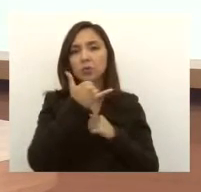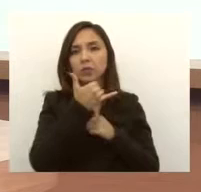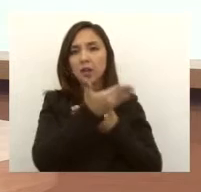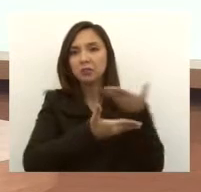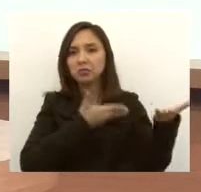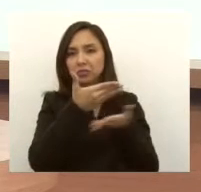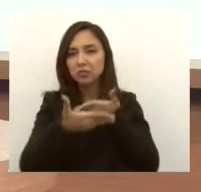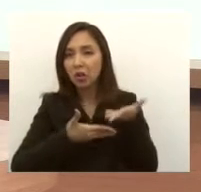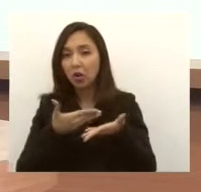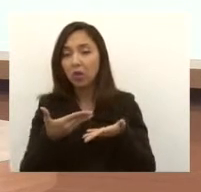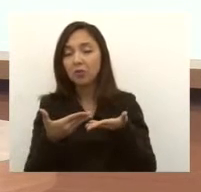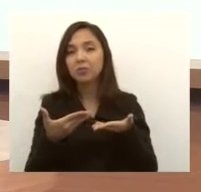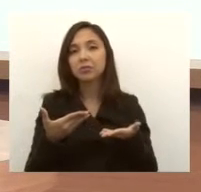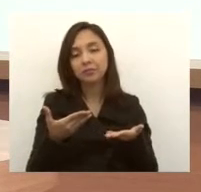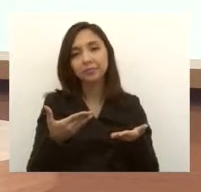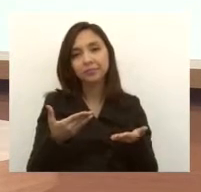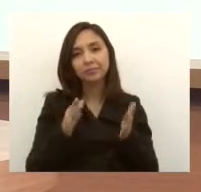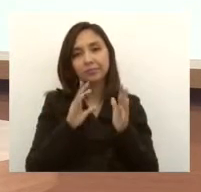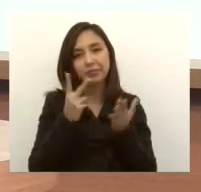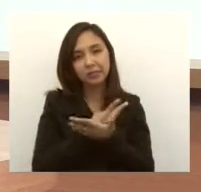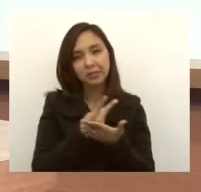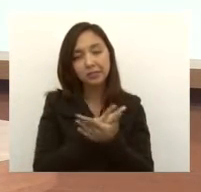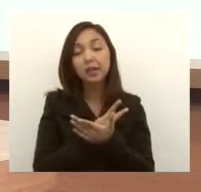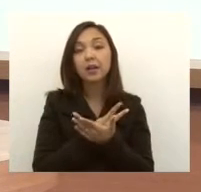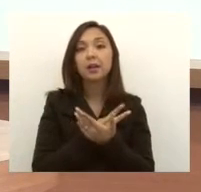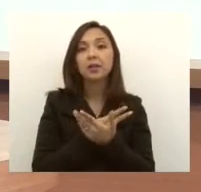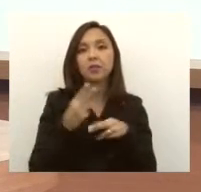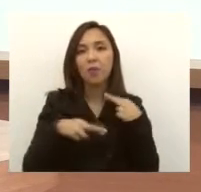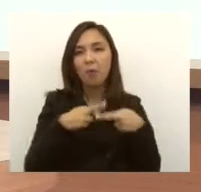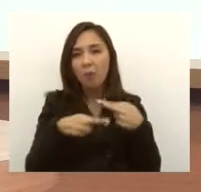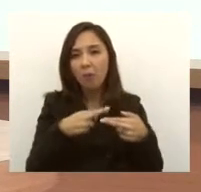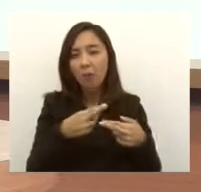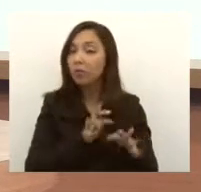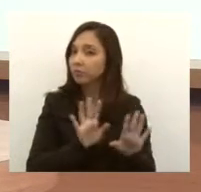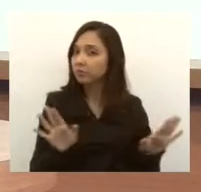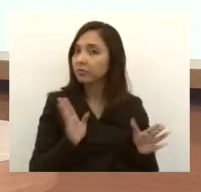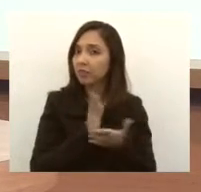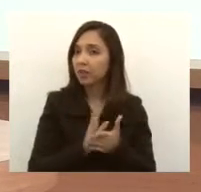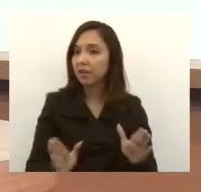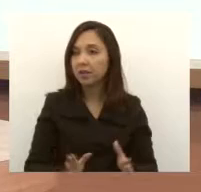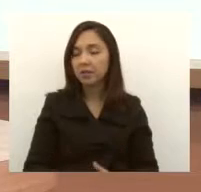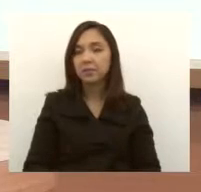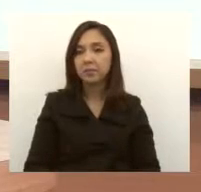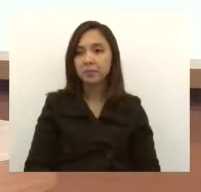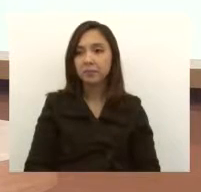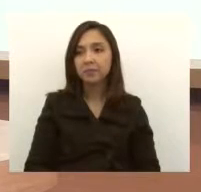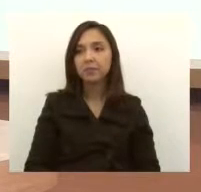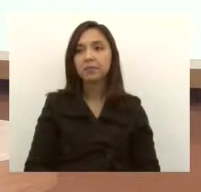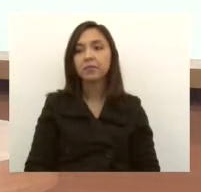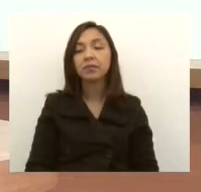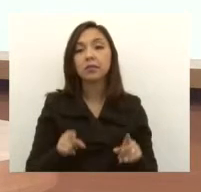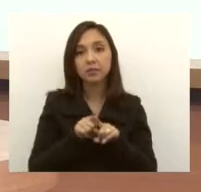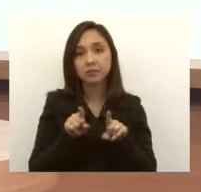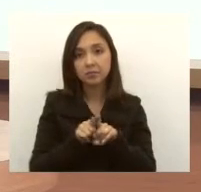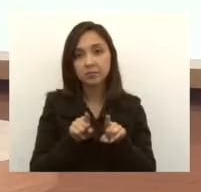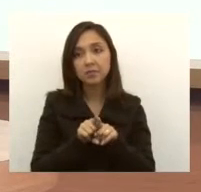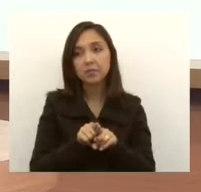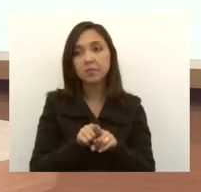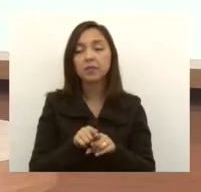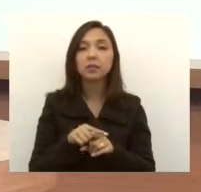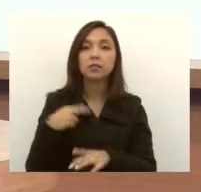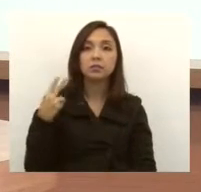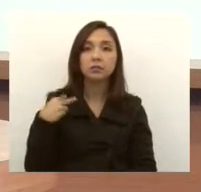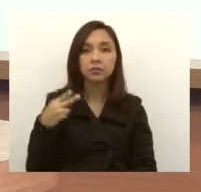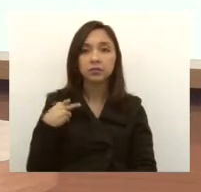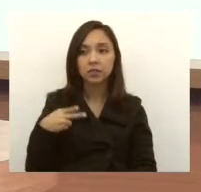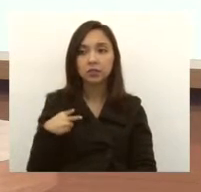o comércio desses aparelhos, acabando com os receptores. E isso cabe também, senhores